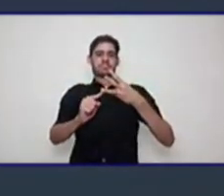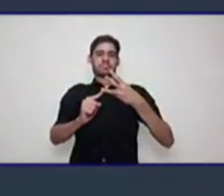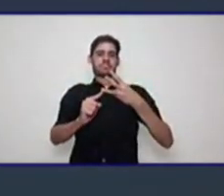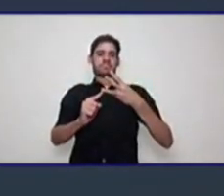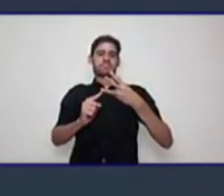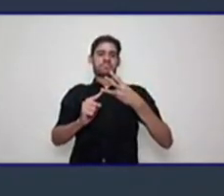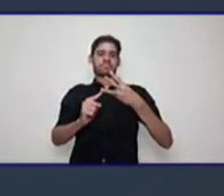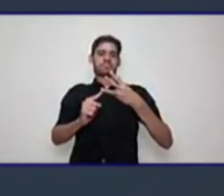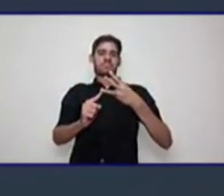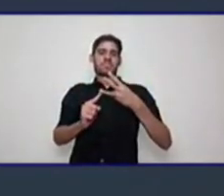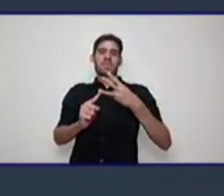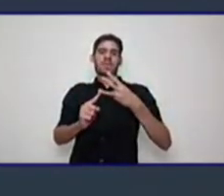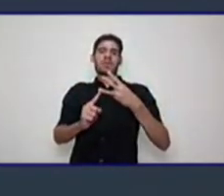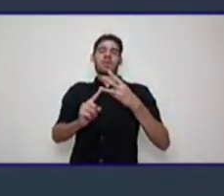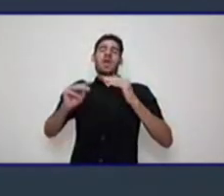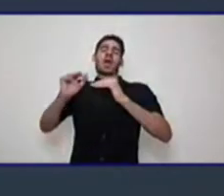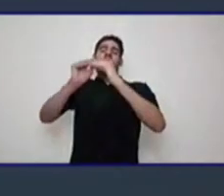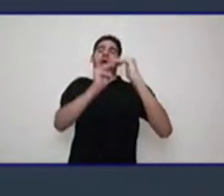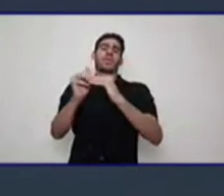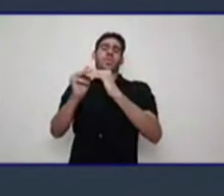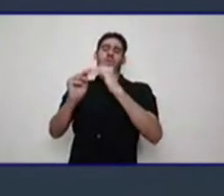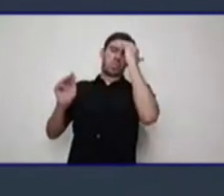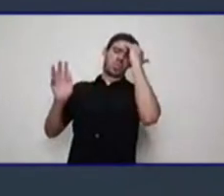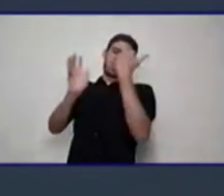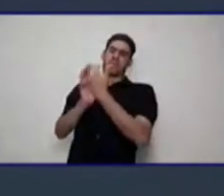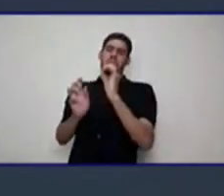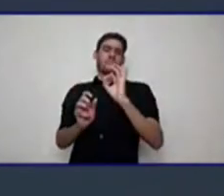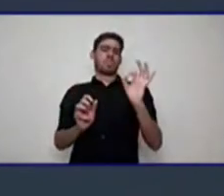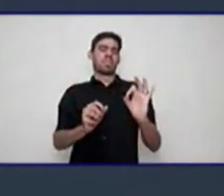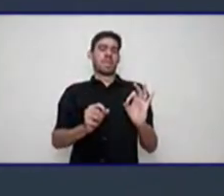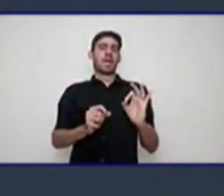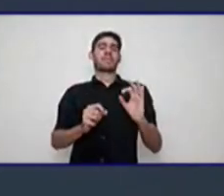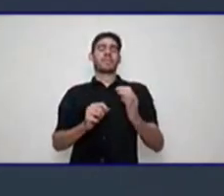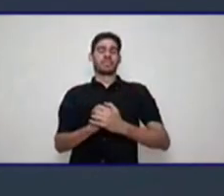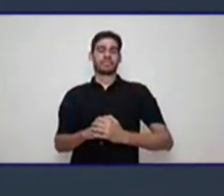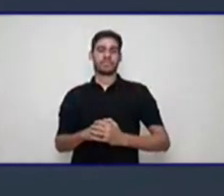violação ao princípio da igualdade de oportunidades entre os candidatos.